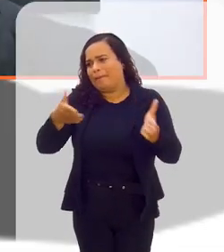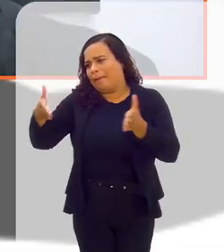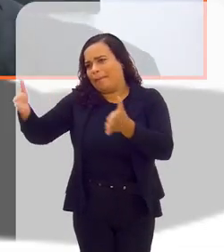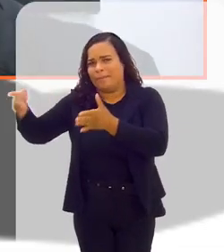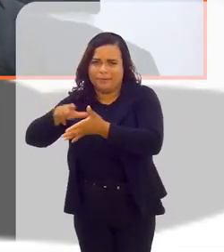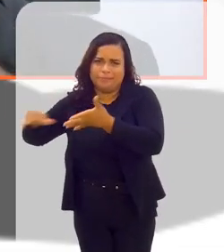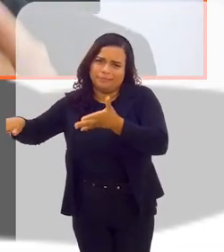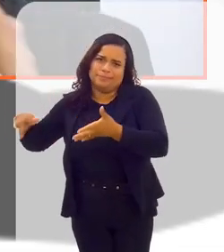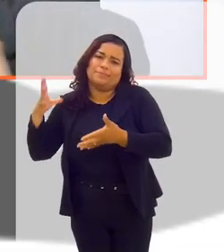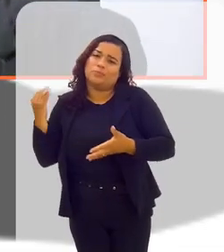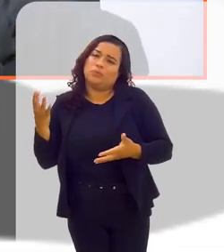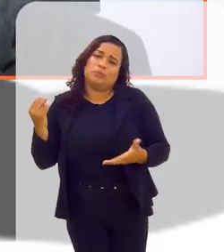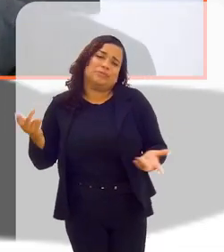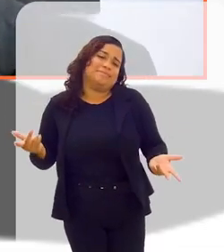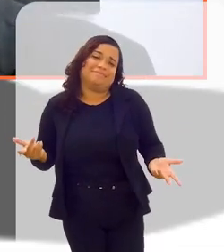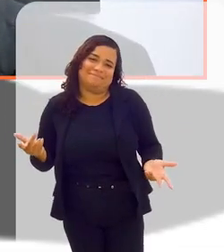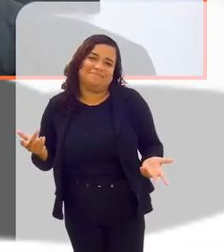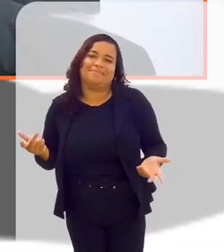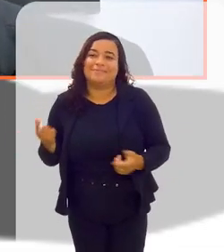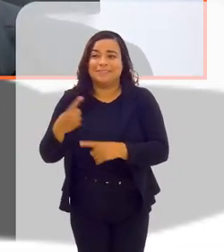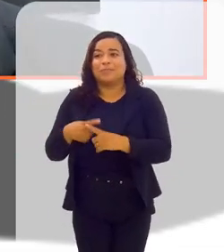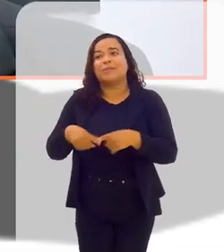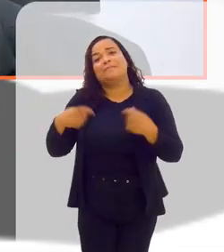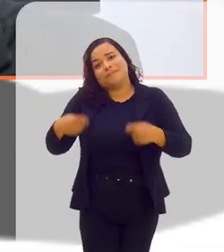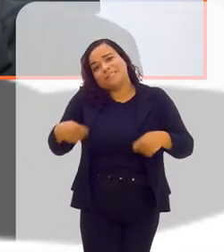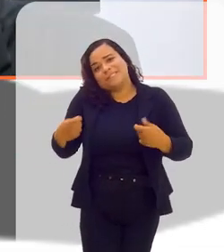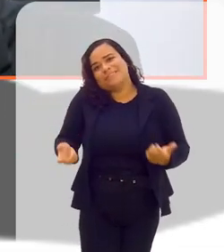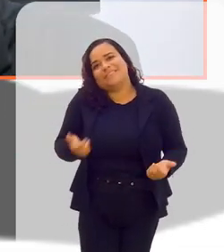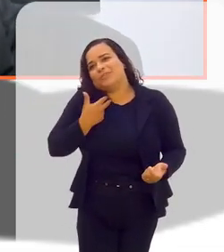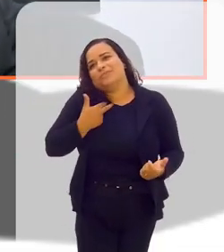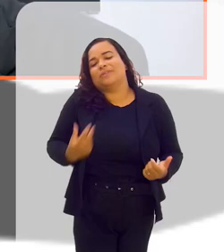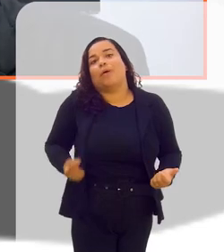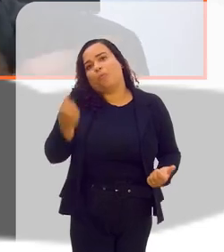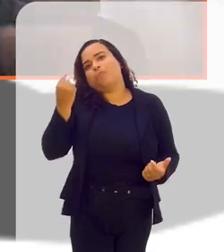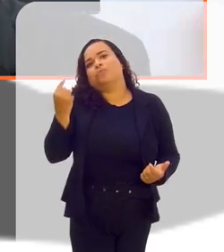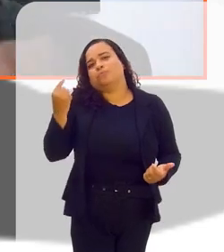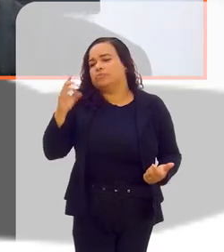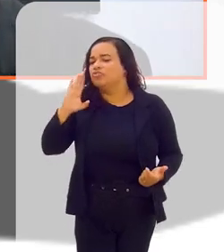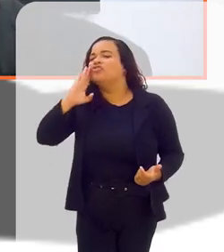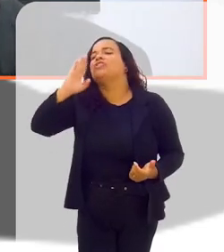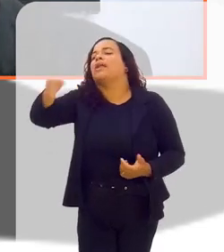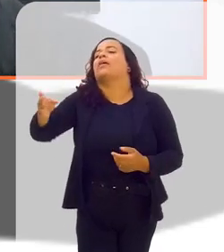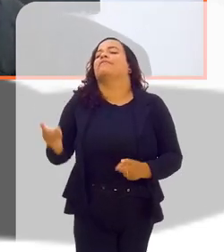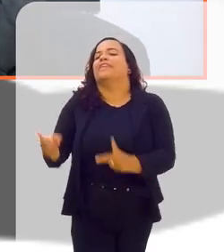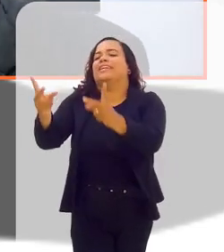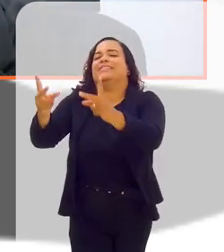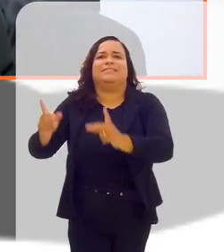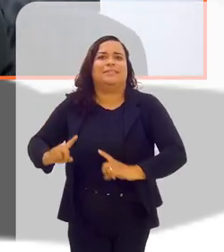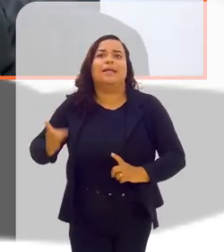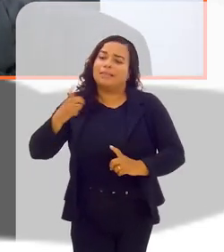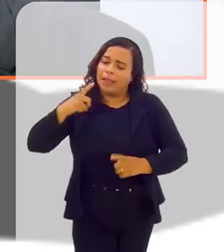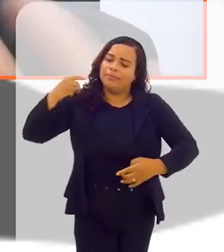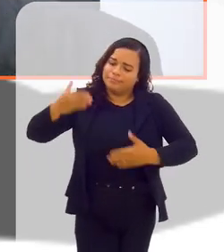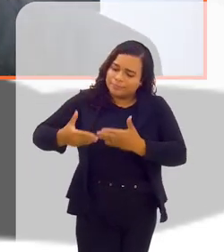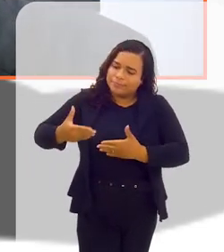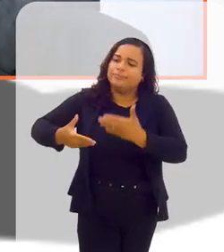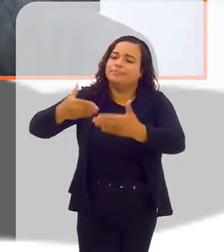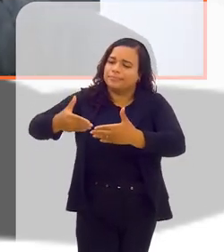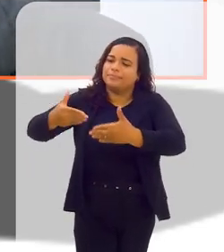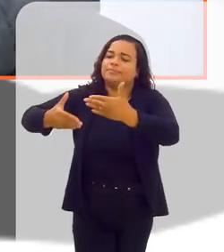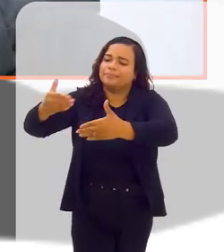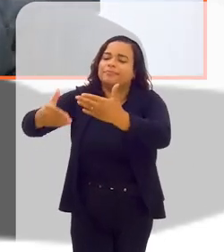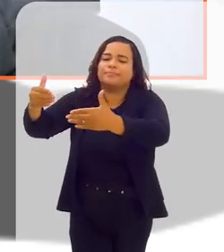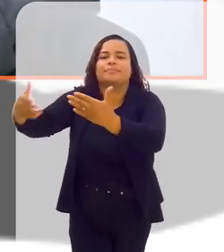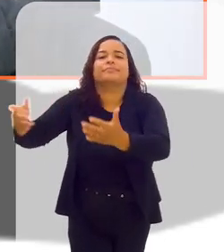inflacionária. Que é Então, muita 20 gente. é muita gente, porque tem que ser muita gente, não tem como não ser, né? Se tivesse uma